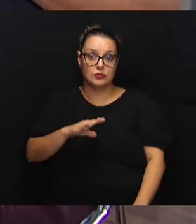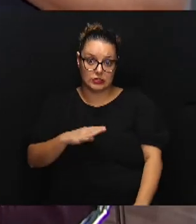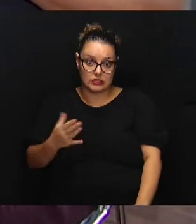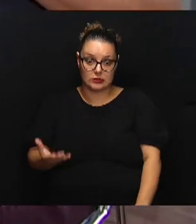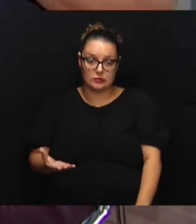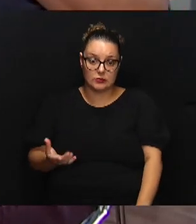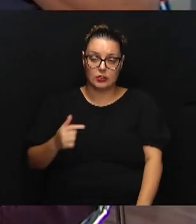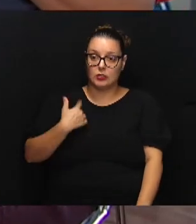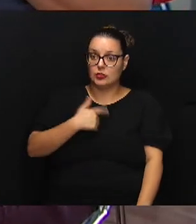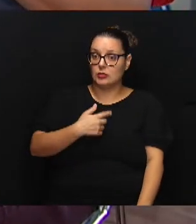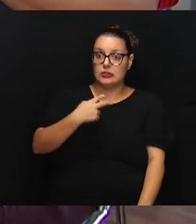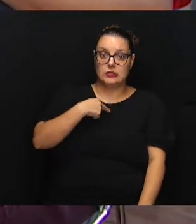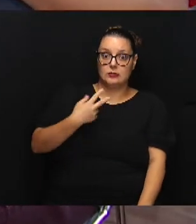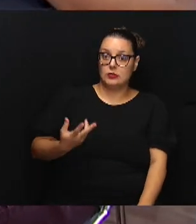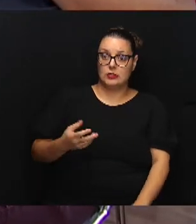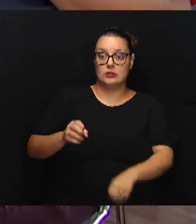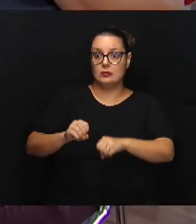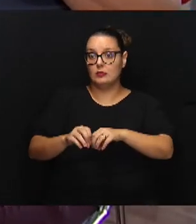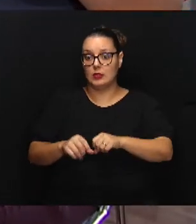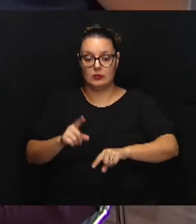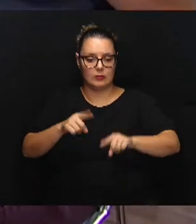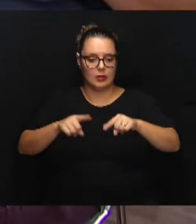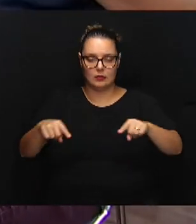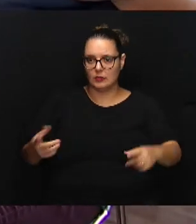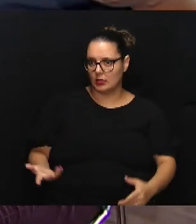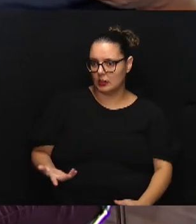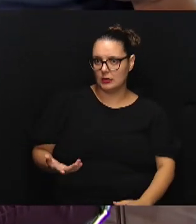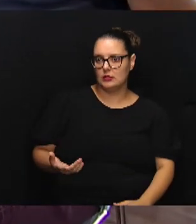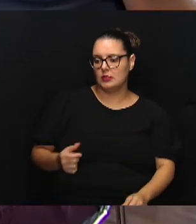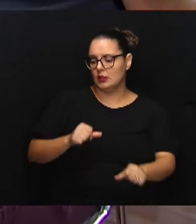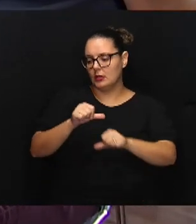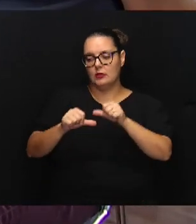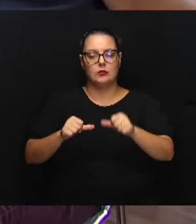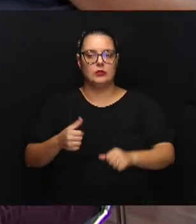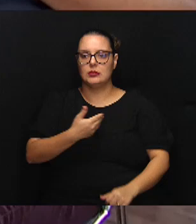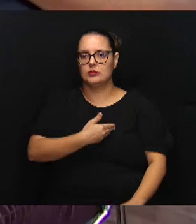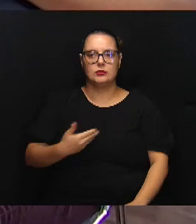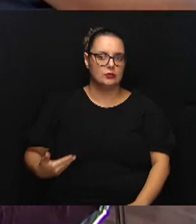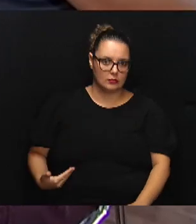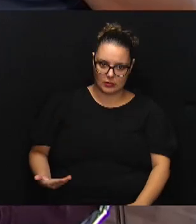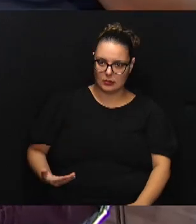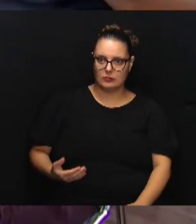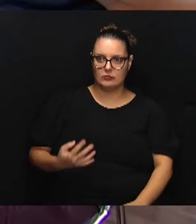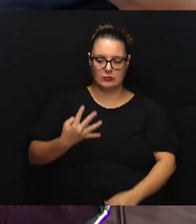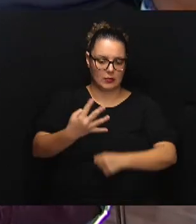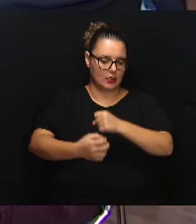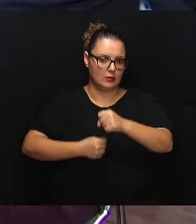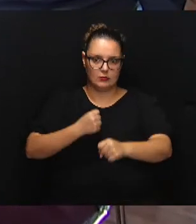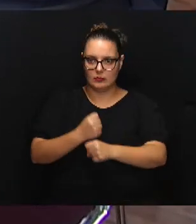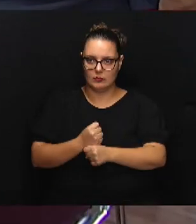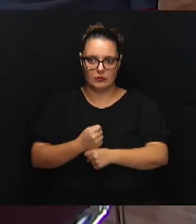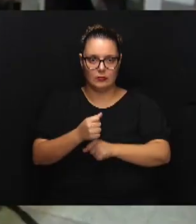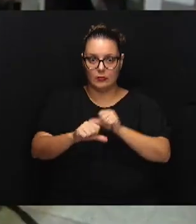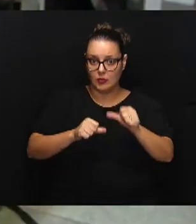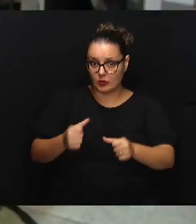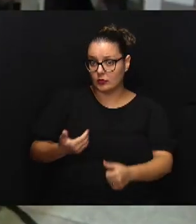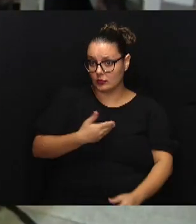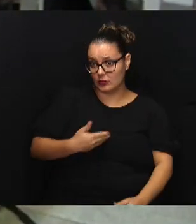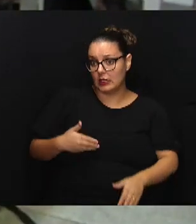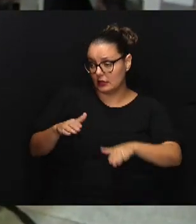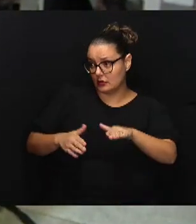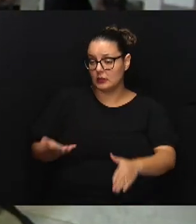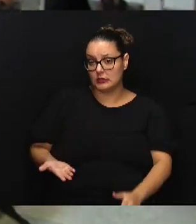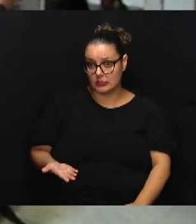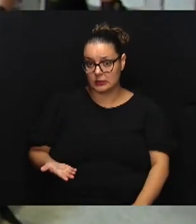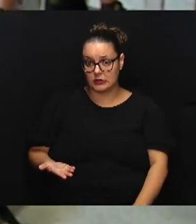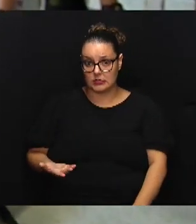gente não pode ter a educação sendo alterada a partir da mudança dos governos. A cada 4 anos muda o governo às vezes, né? E se a educação